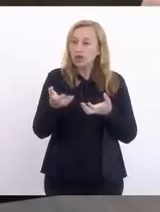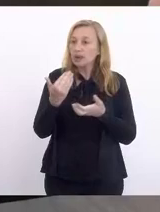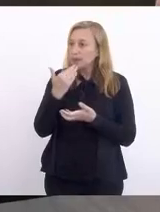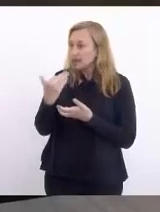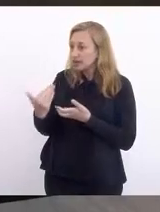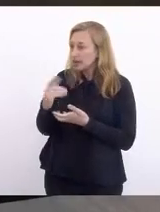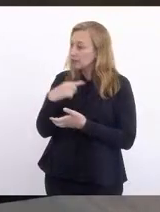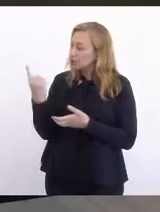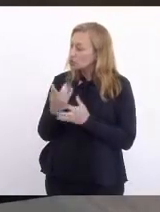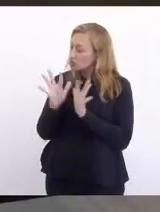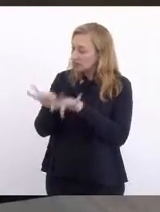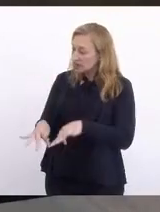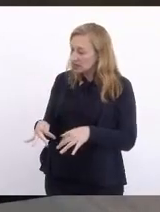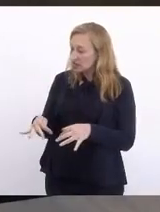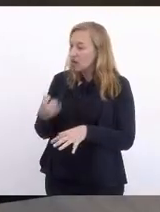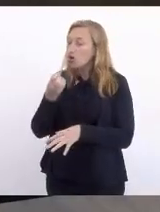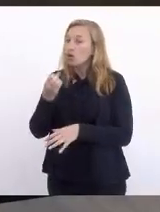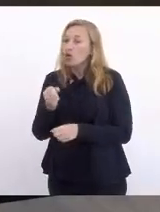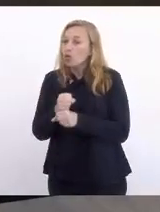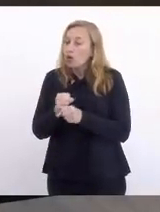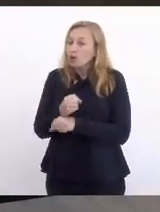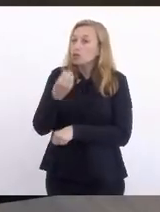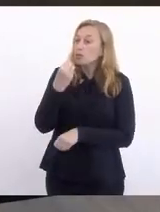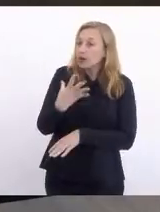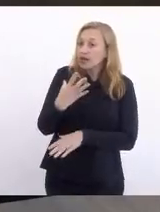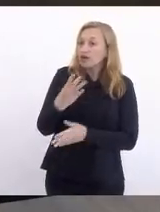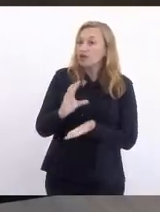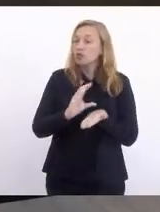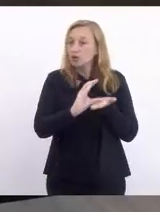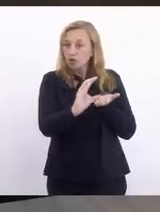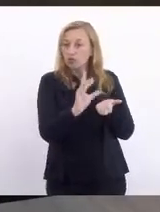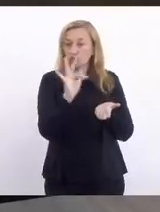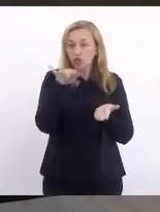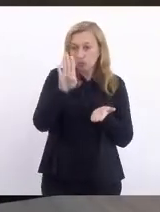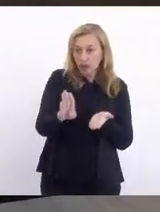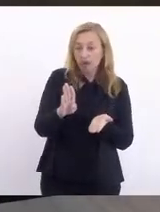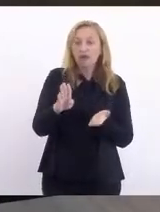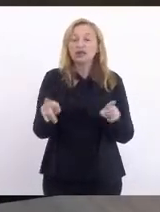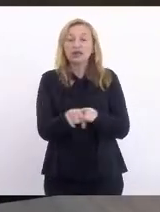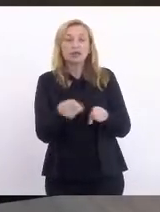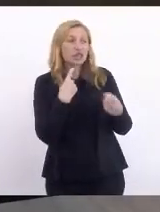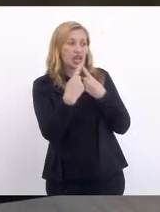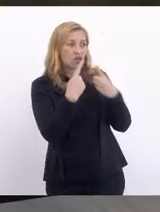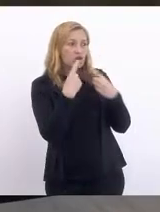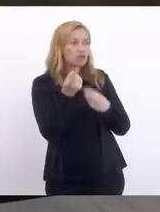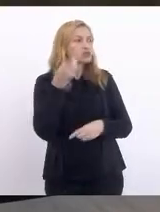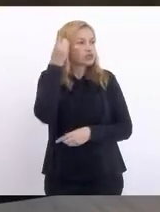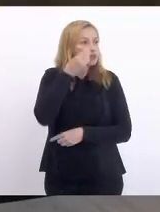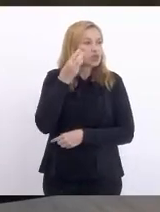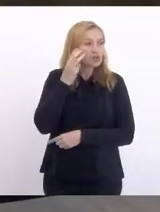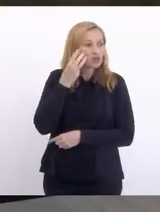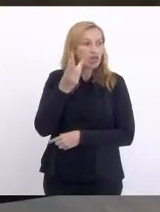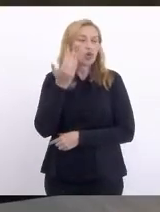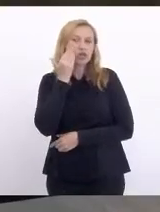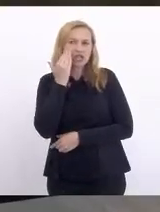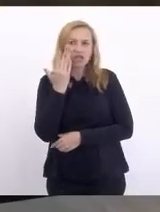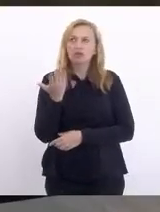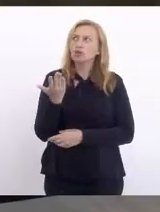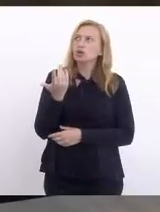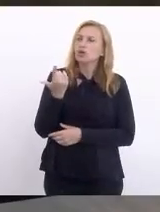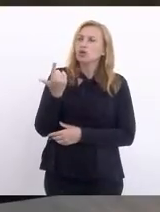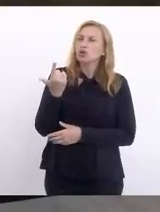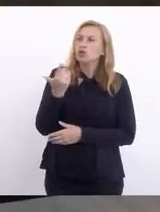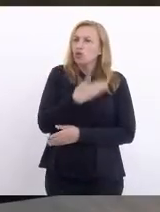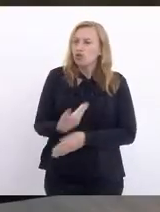para gente fechar o ano bem com relação aos recursos do fundeb até dialogando com deputado Valdete eu entendo a gente não